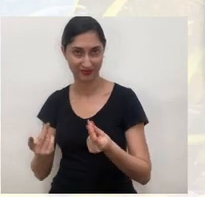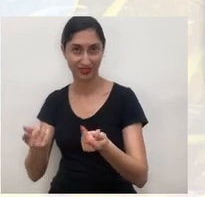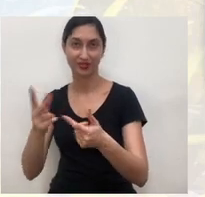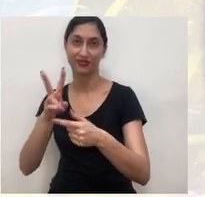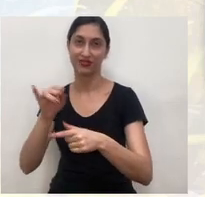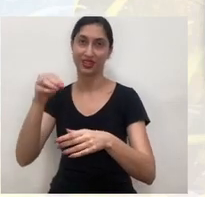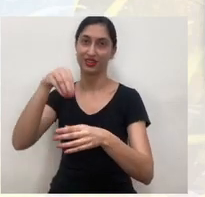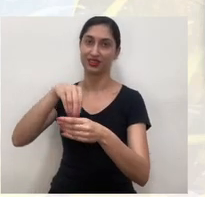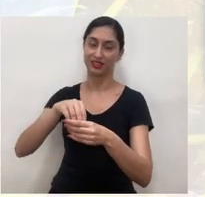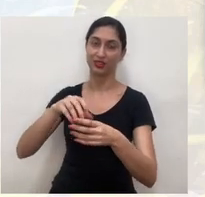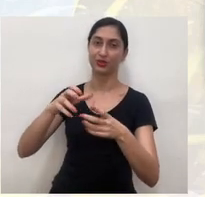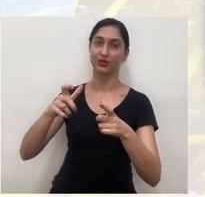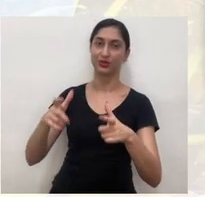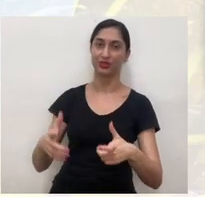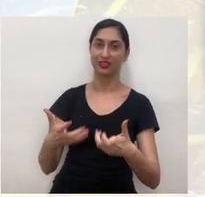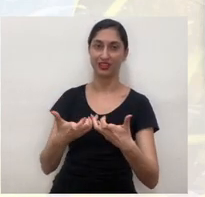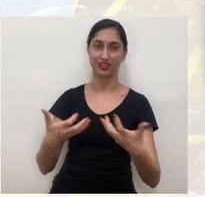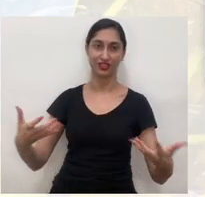deixa o jardim